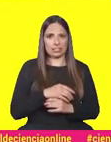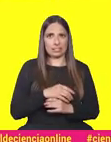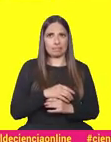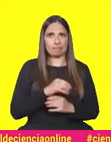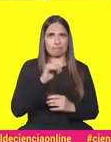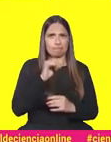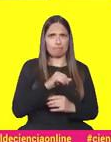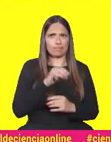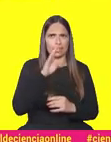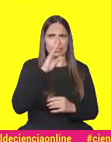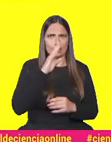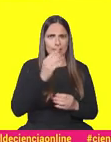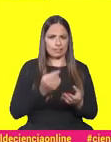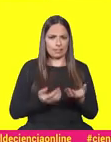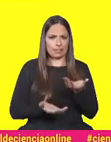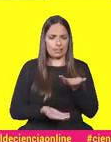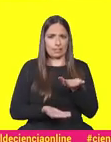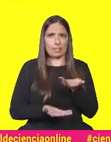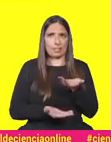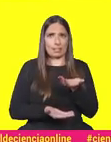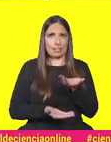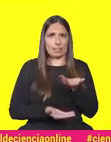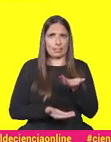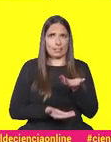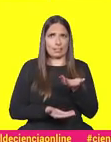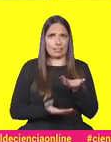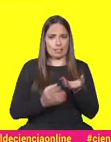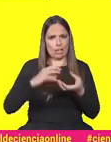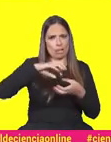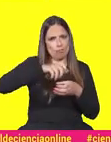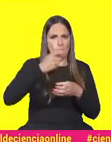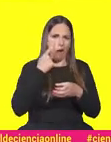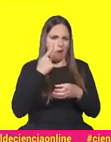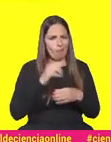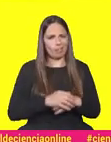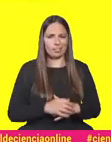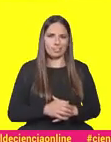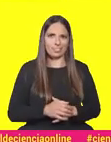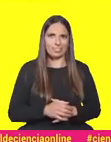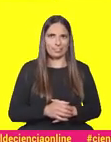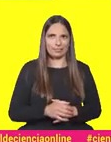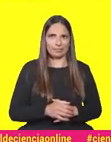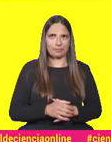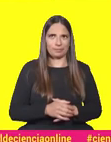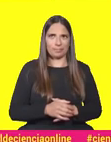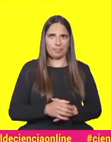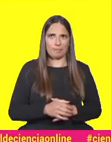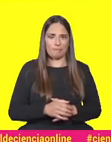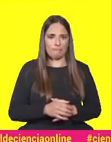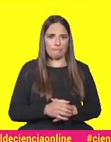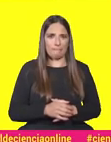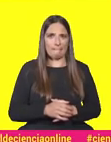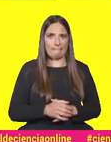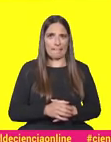mão. E se em vez de taparmos os buracos com a mão, taparmos agora a garrafa? Vamos experimentar. Vamos experimentar. Uma hipótese residual que mas não acreditamos da não mesma dá